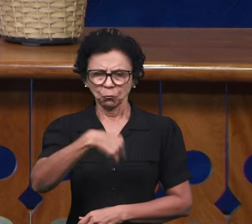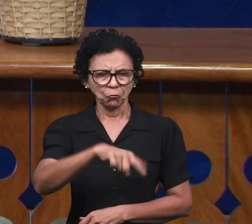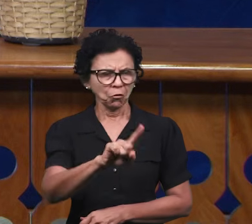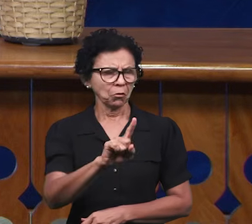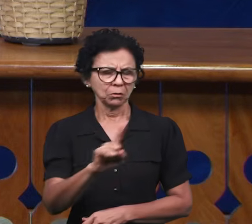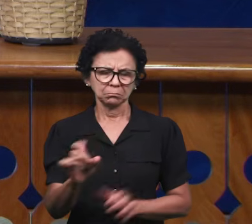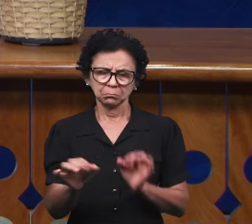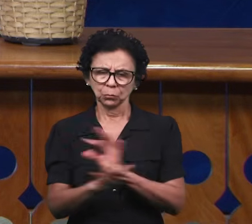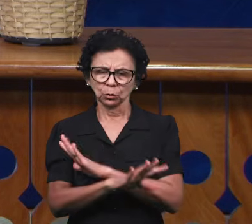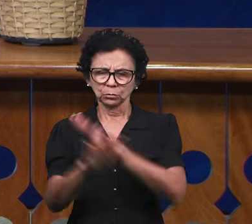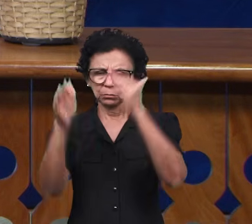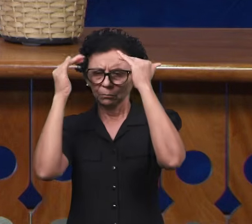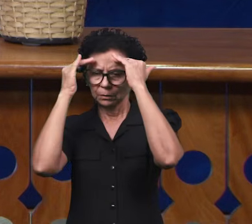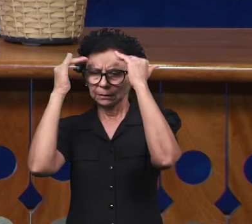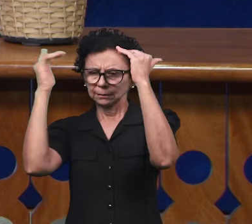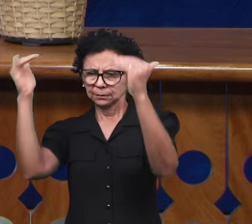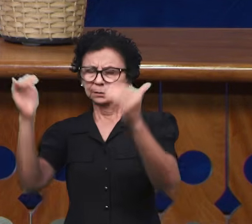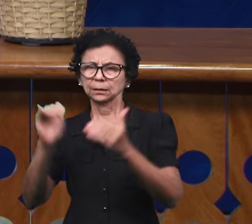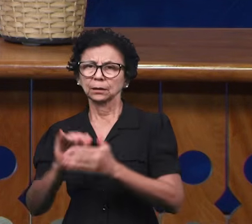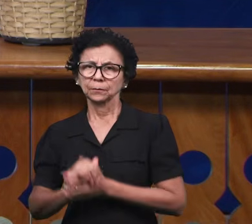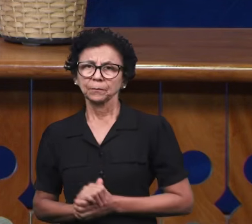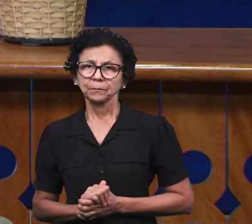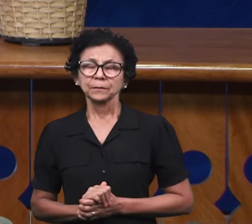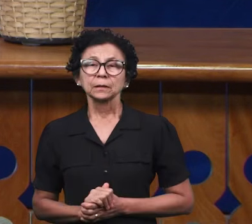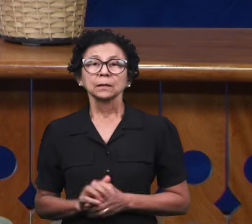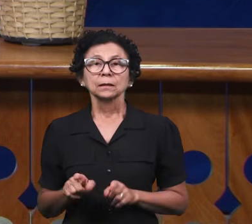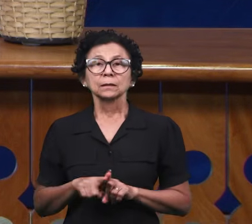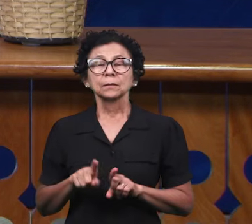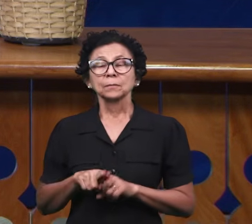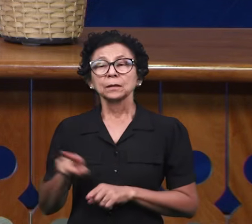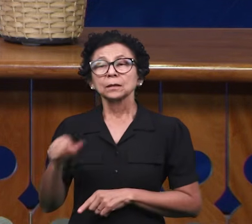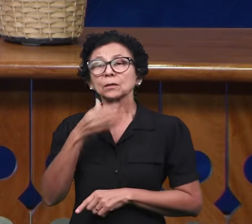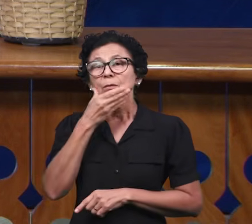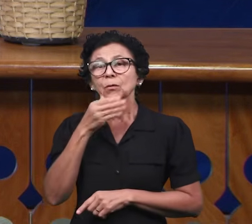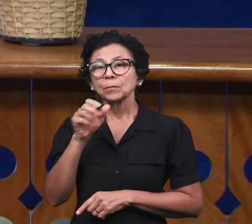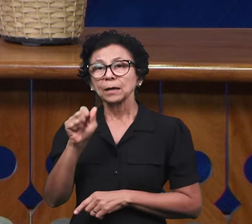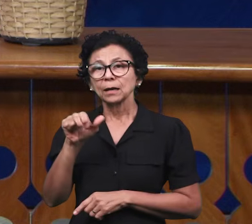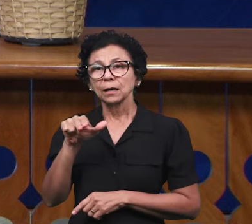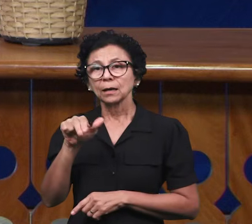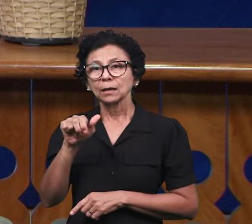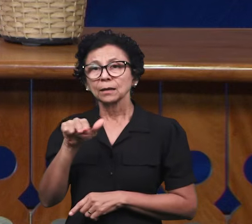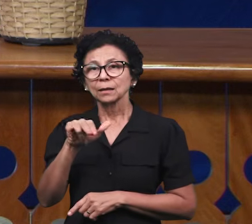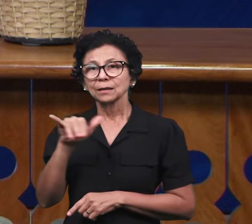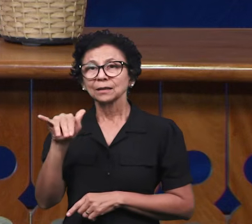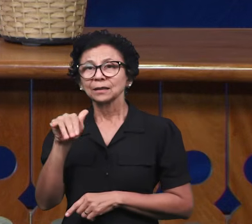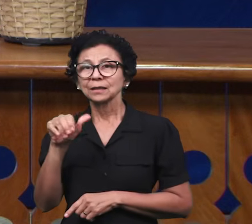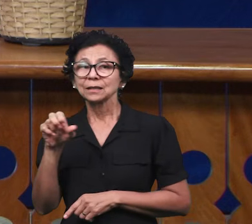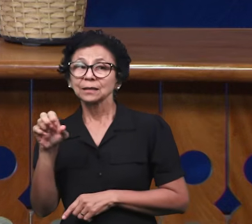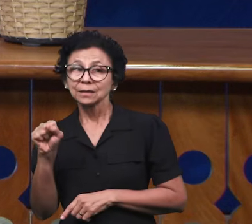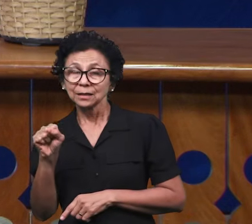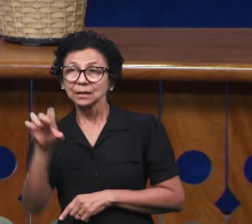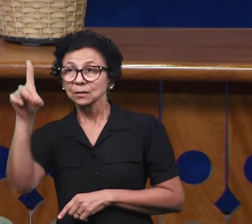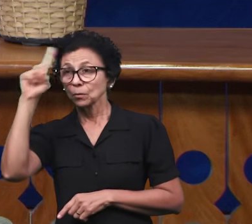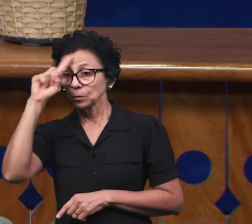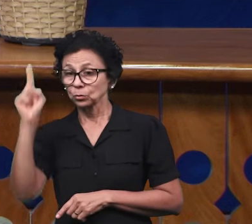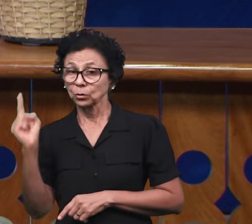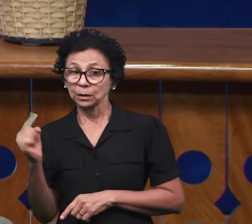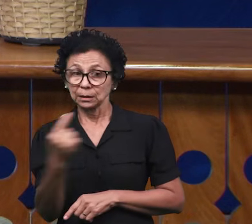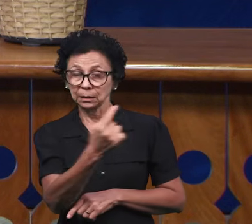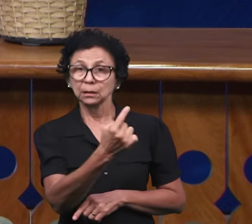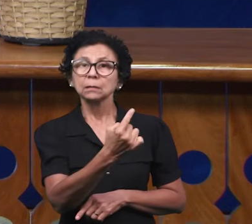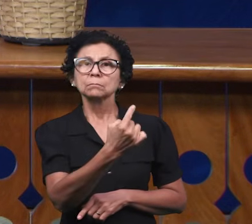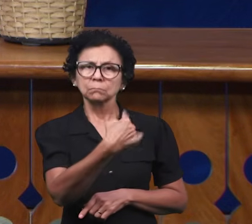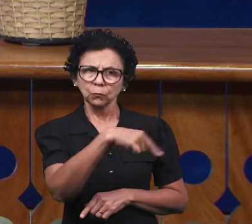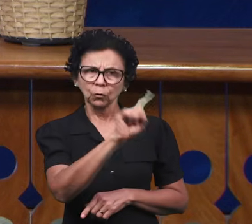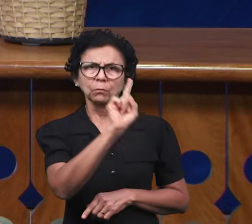um temor acerca de Paulo, acerca do que ele já tinha ouvido a falar de Paulo, ele foi lá também e entregou a revelação. E